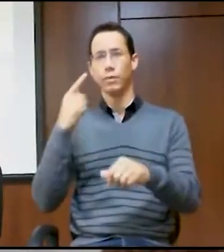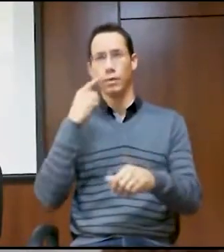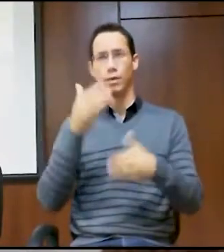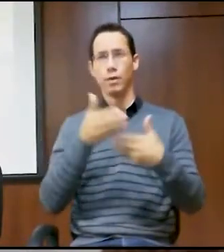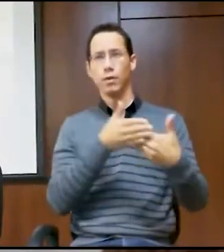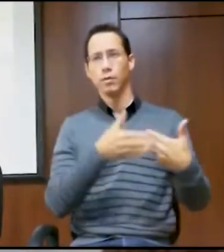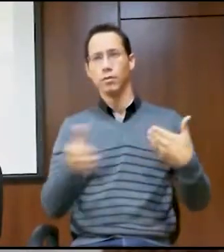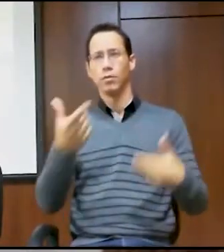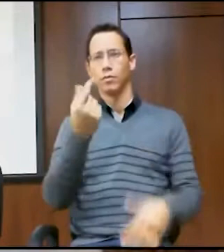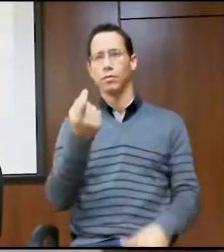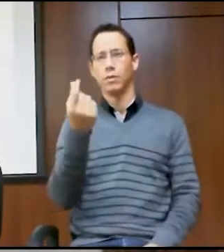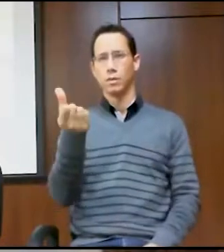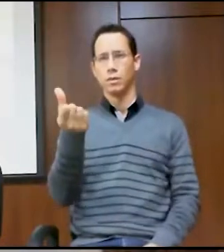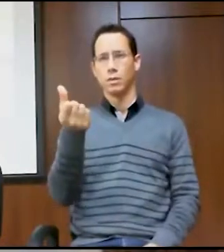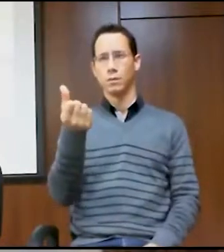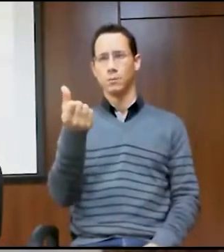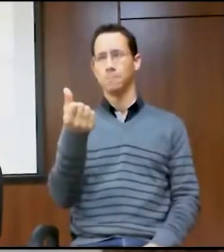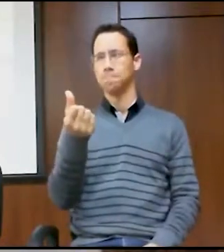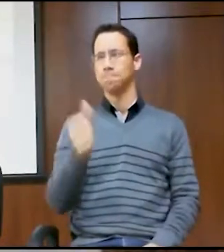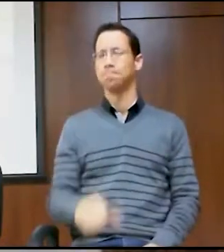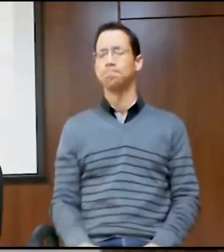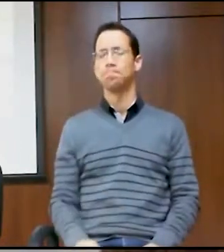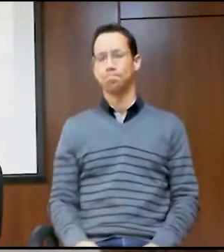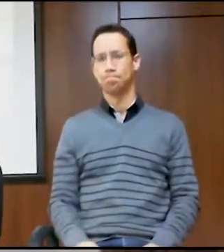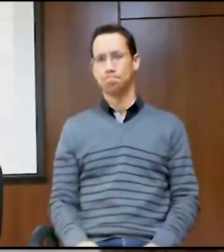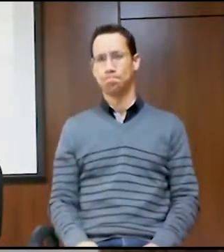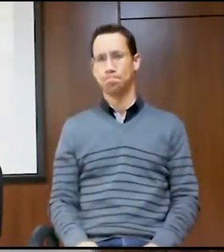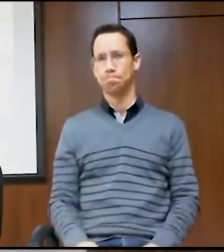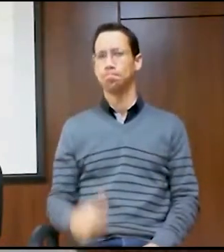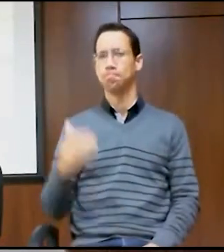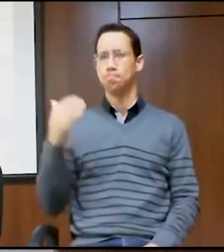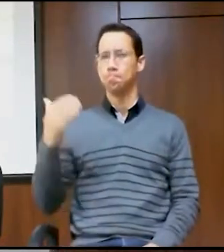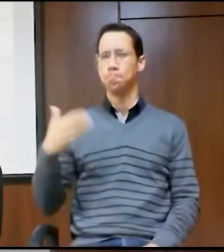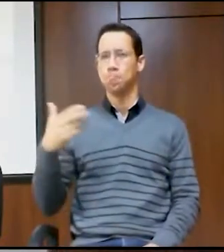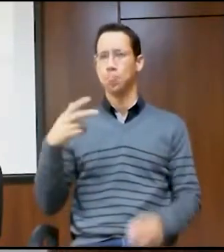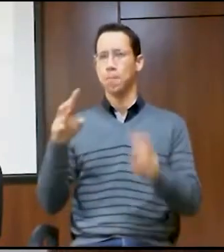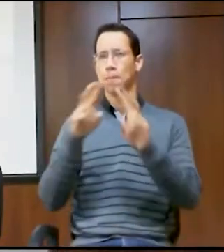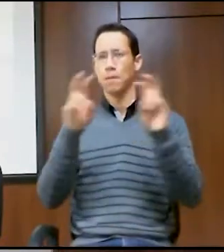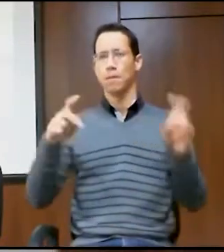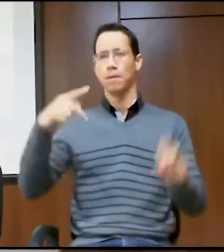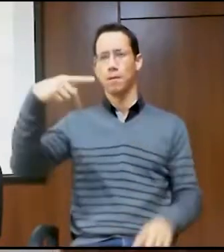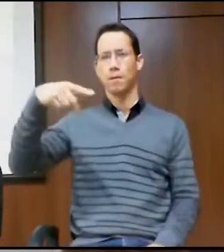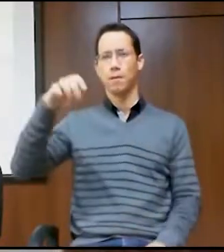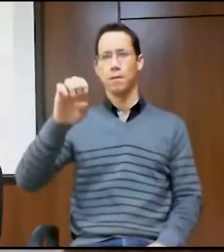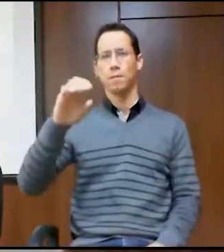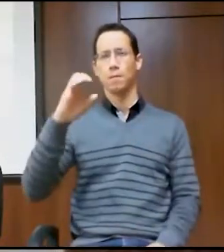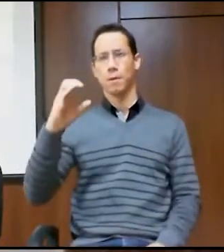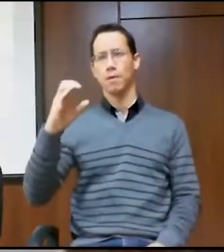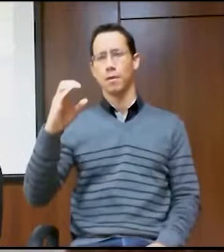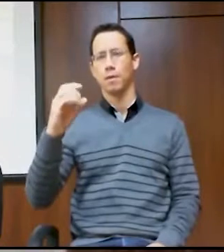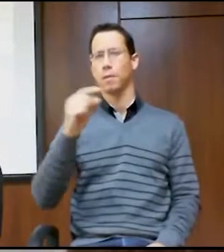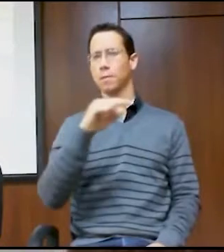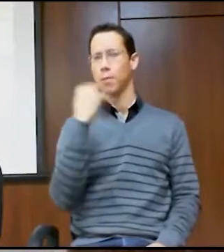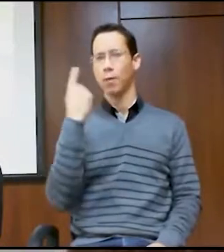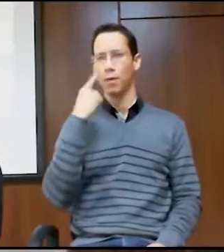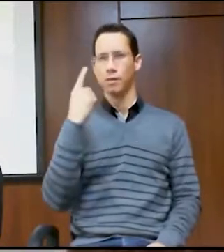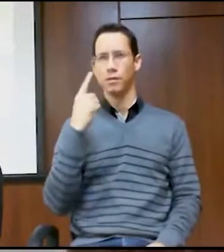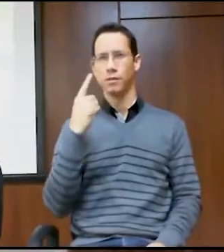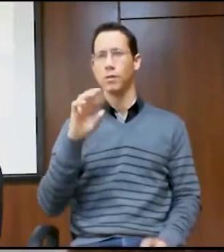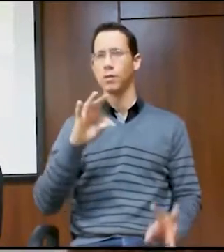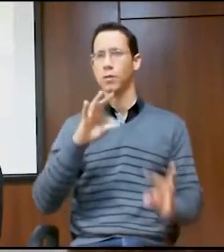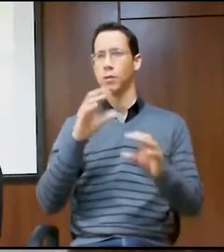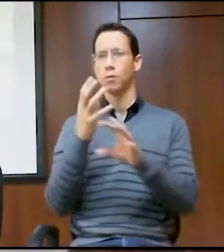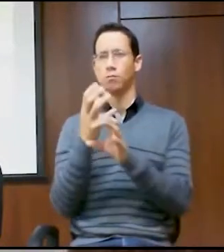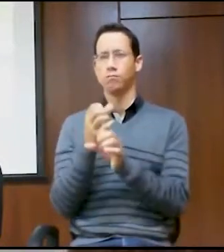de 2016, e aí a gente for pegar a questão da PEC da morte, né, o congelamento de todas as